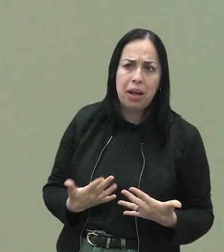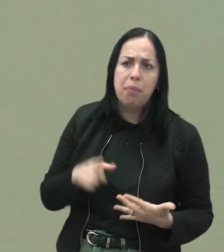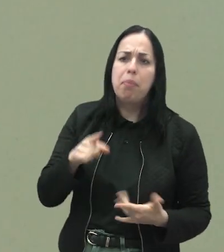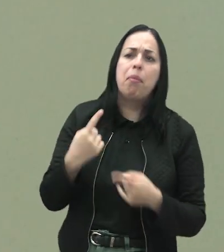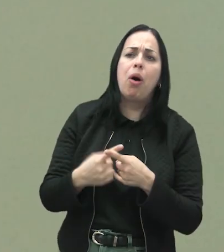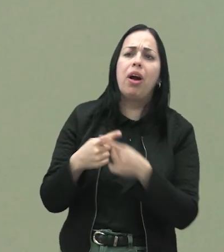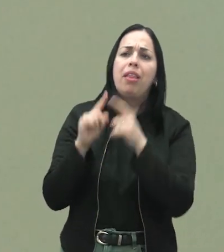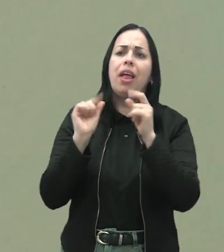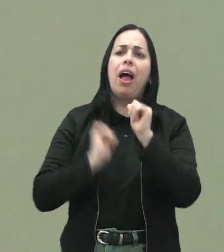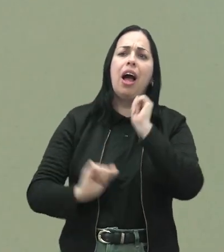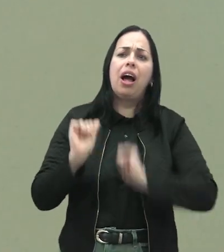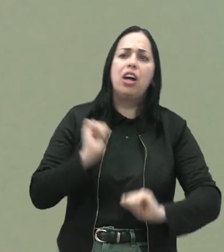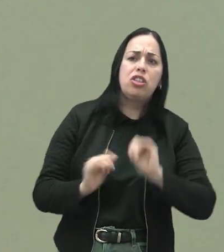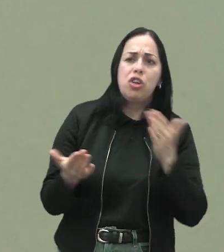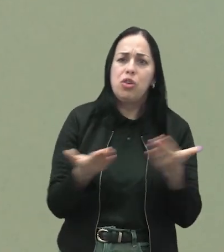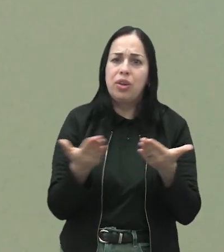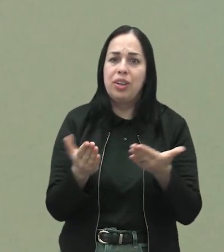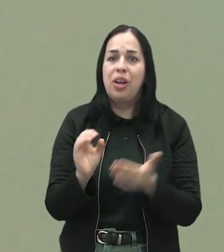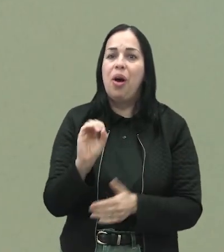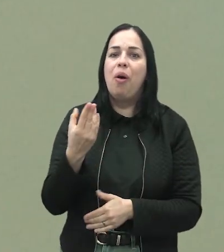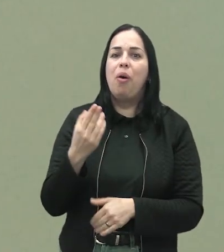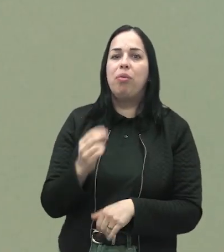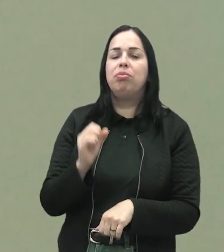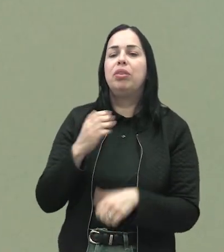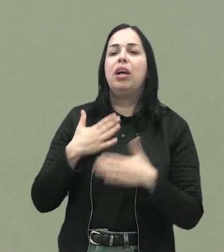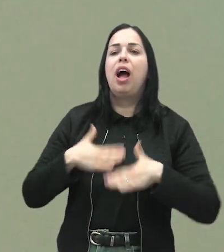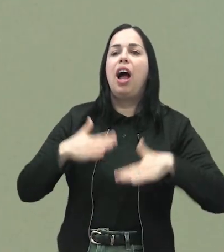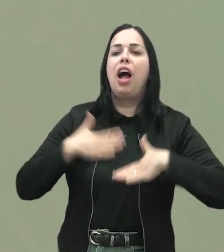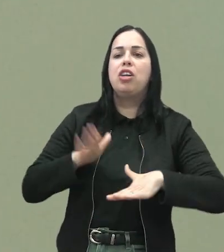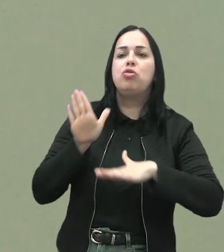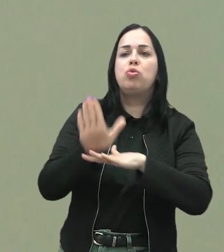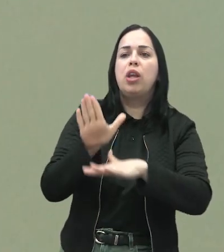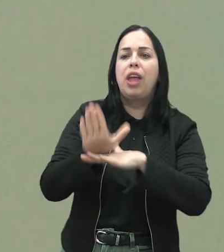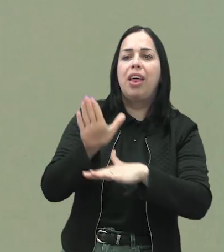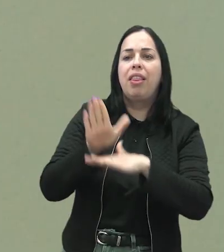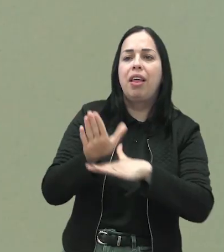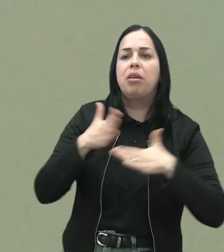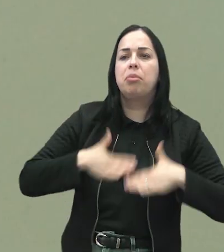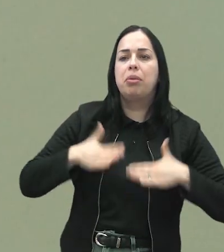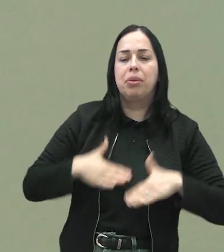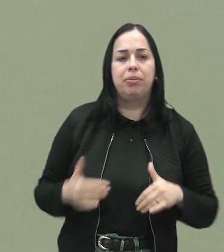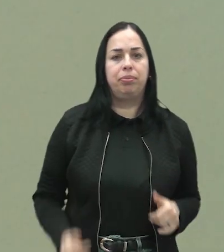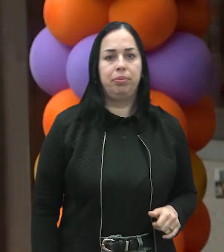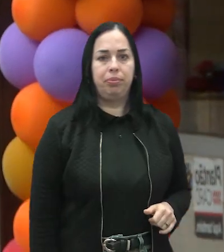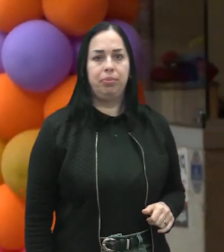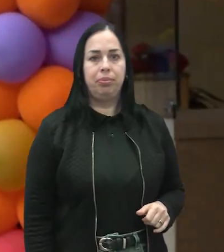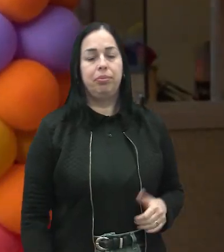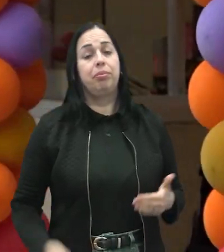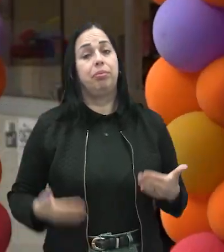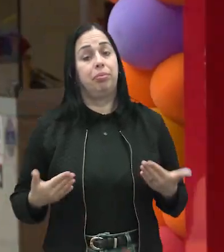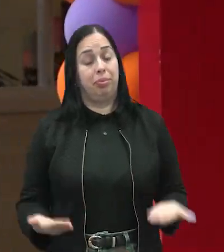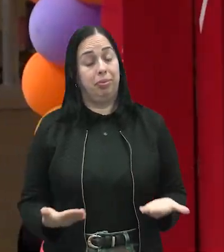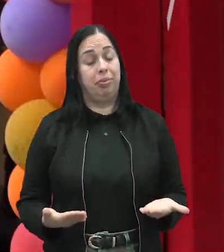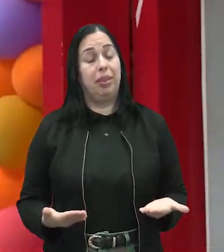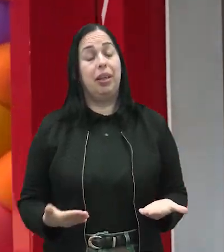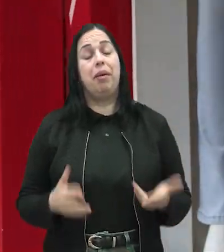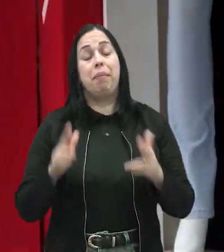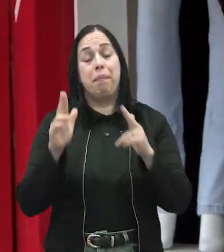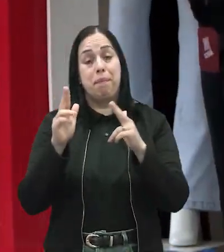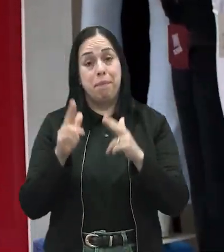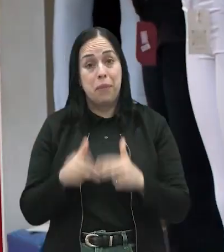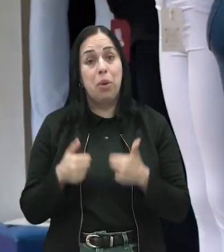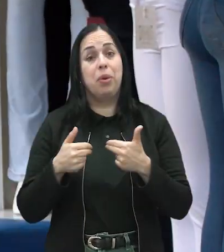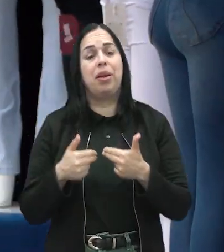você ansioso hoje? Ou prefere que eu te ajude a acalmar um pouco agora? É exatamente